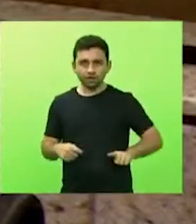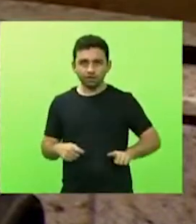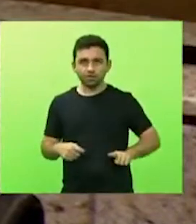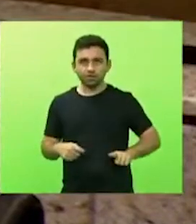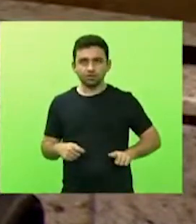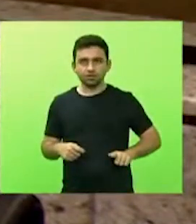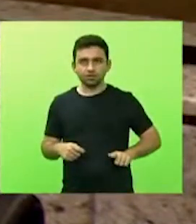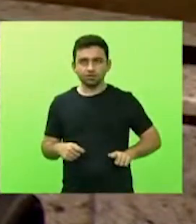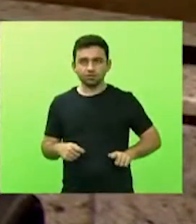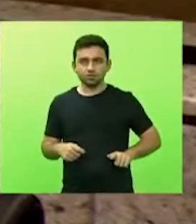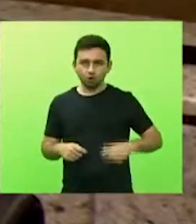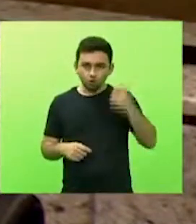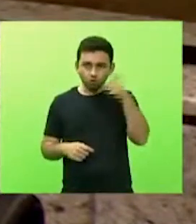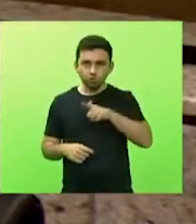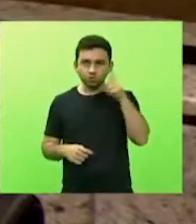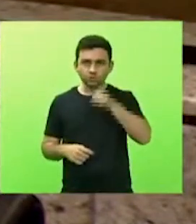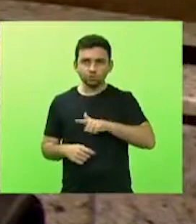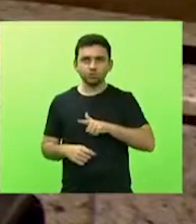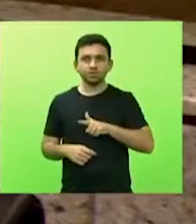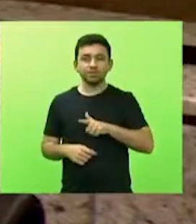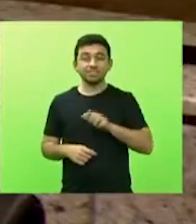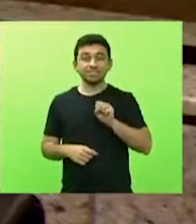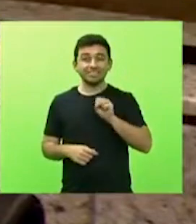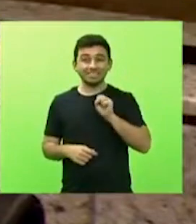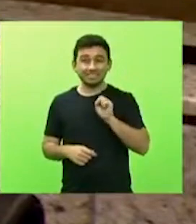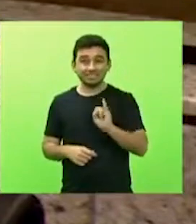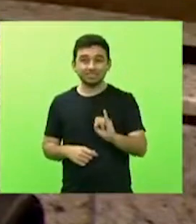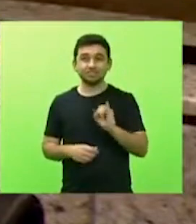deve ser governo se estiver